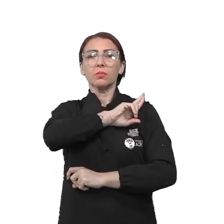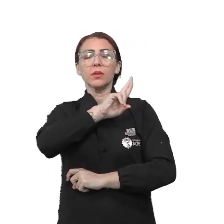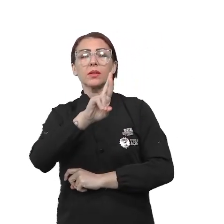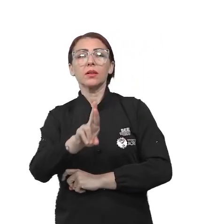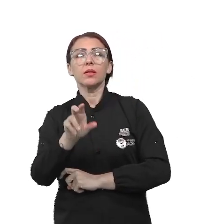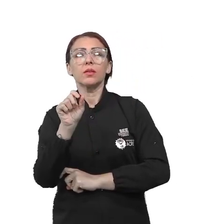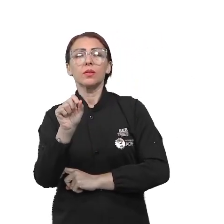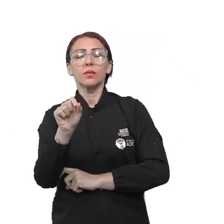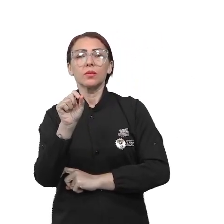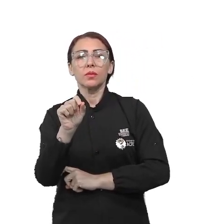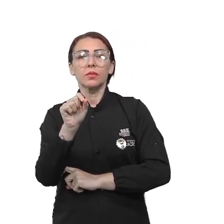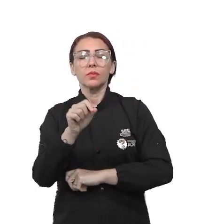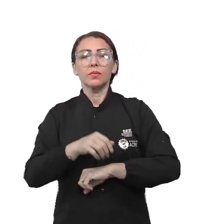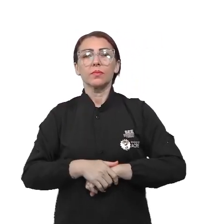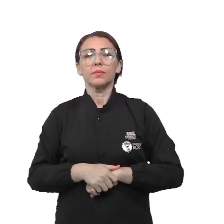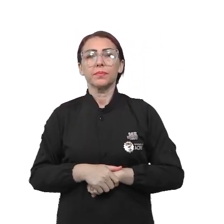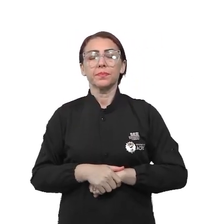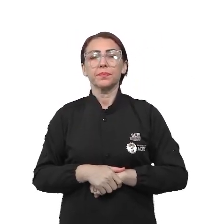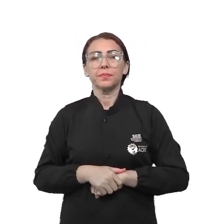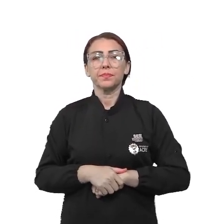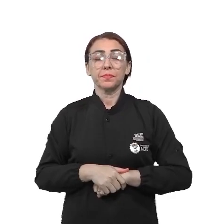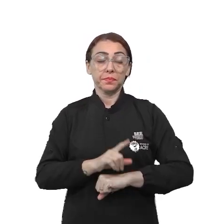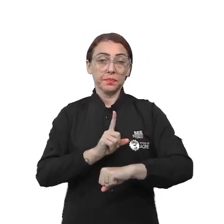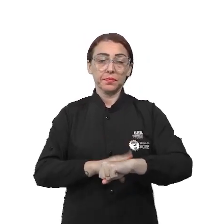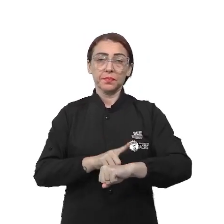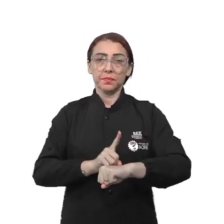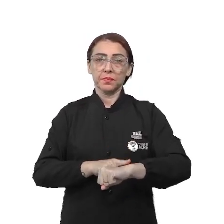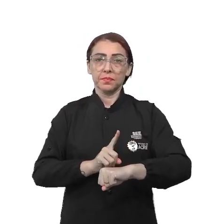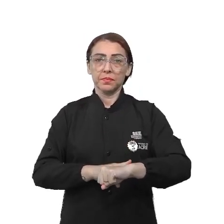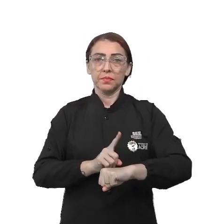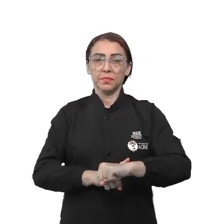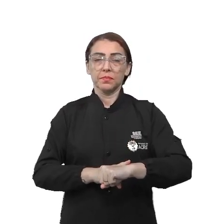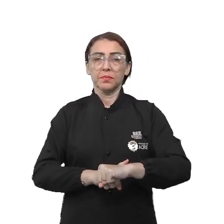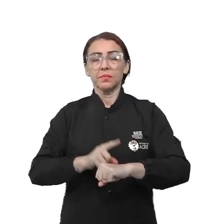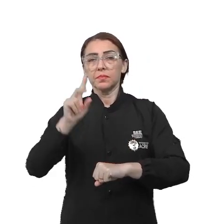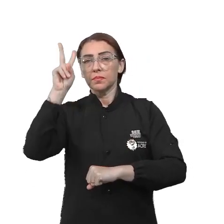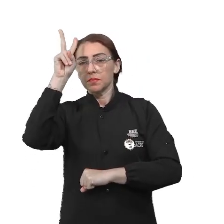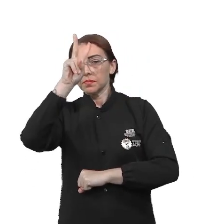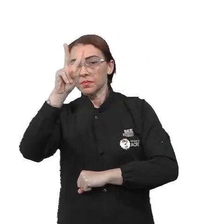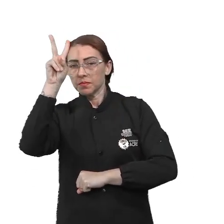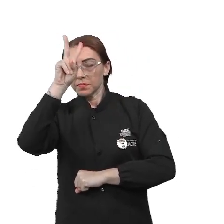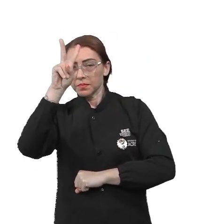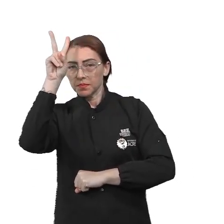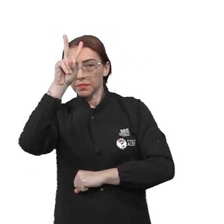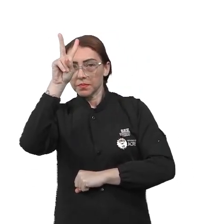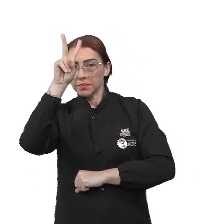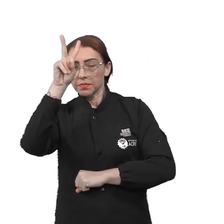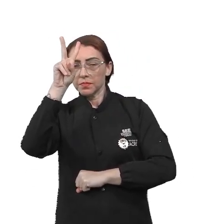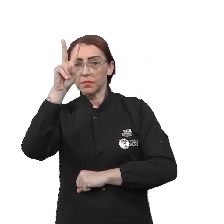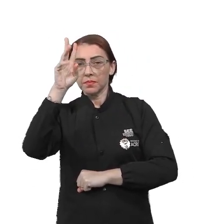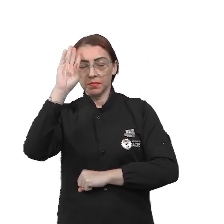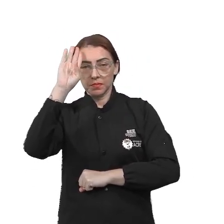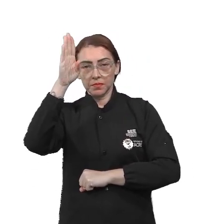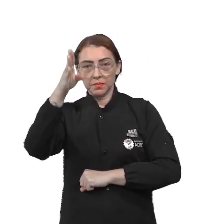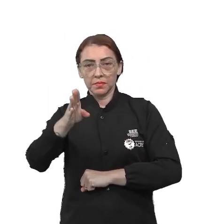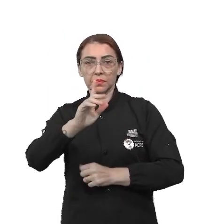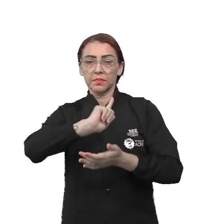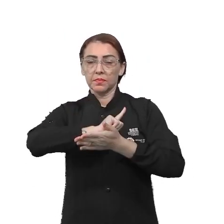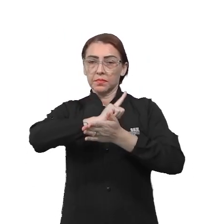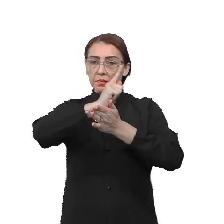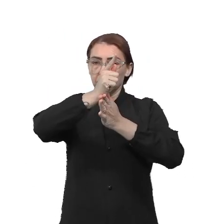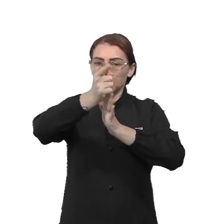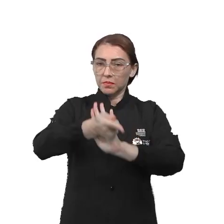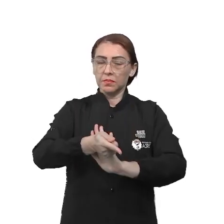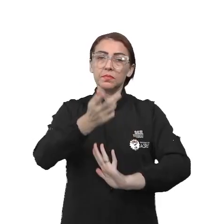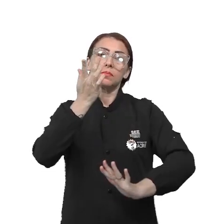aí o momento ali, né? Lembram que os principais gêneros